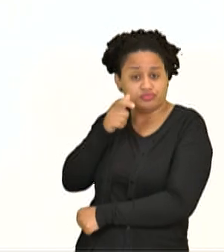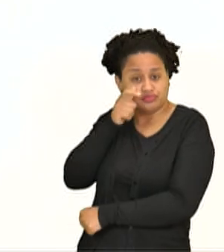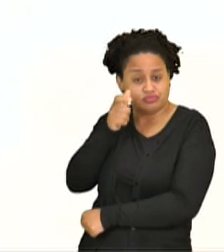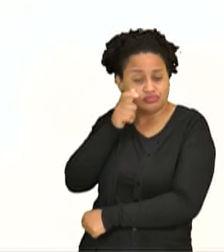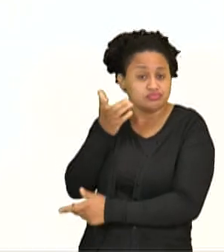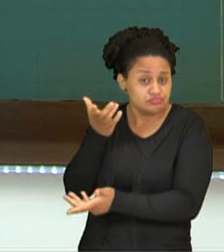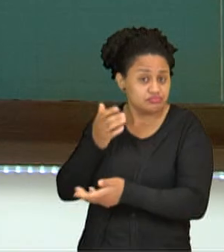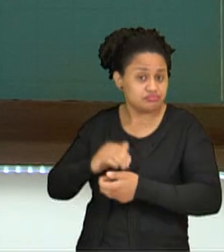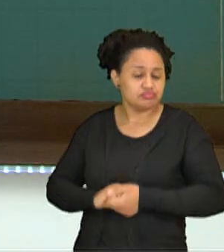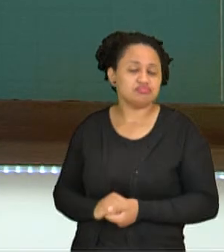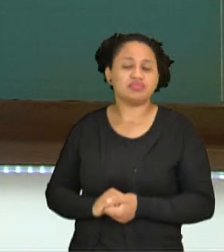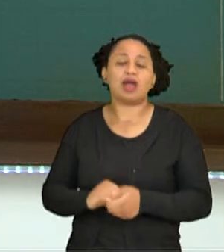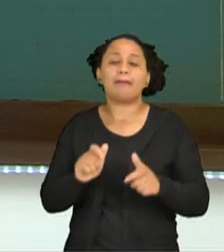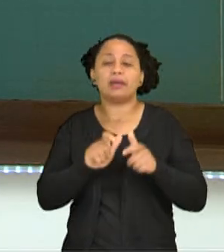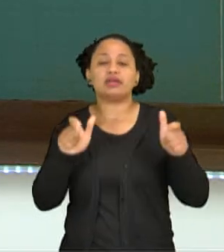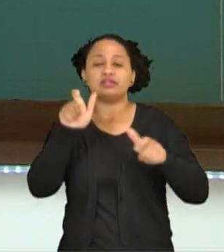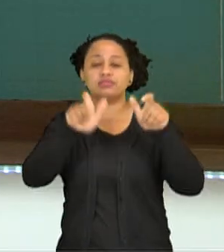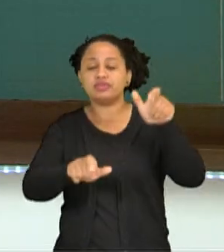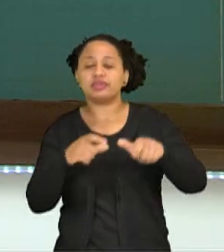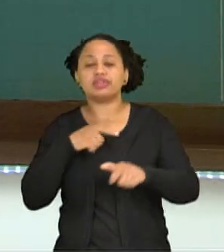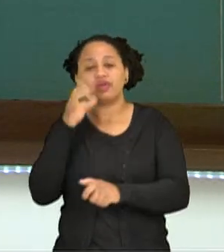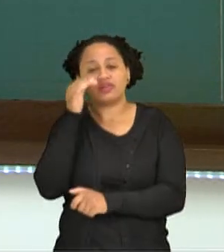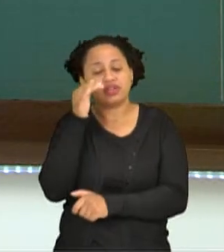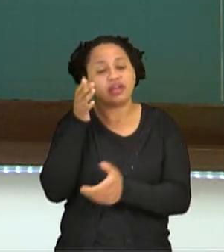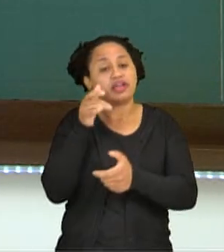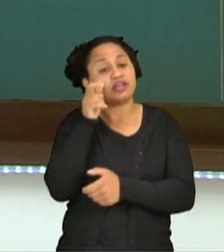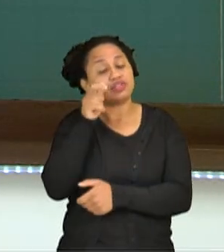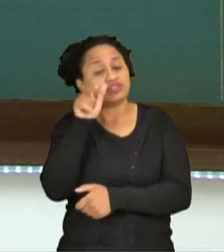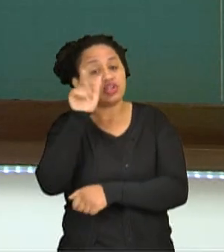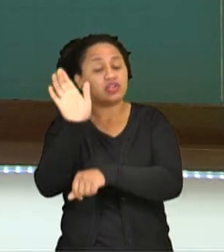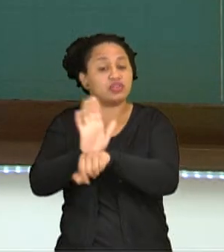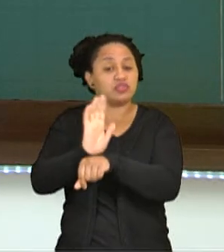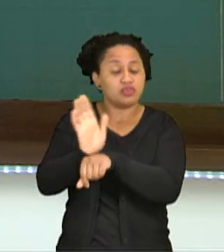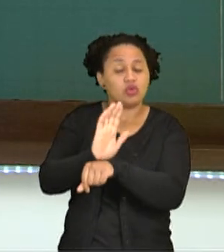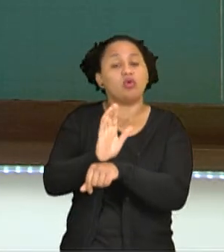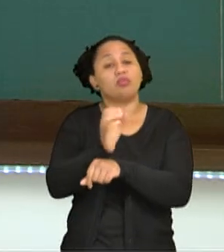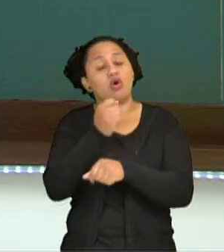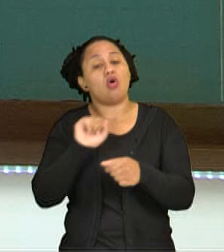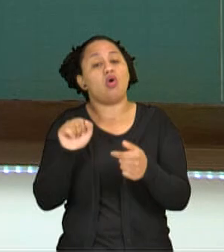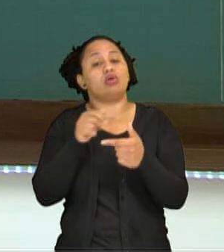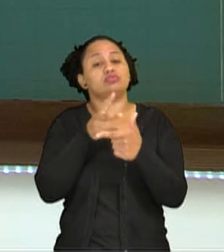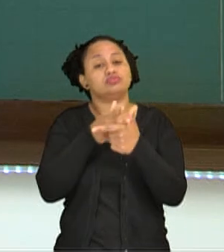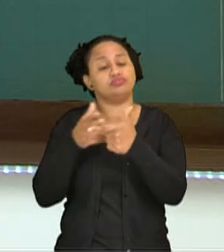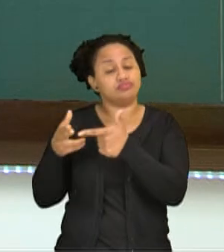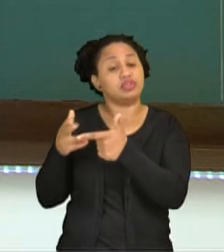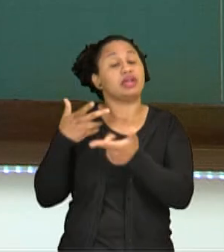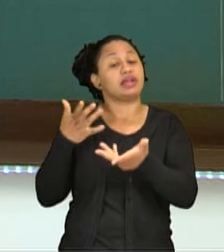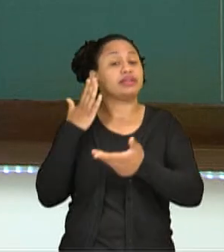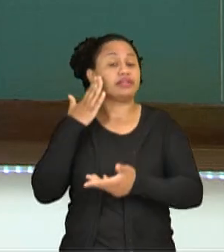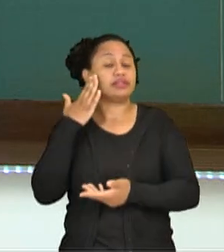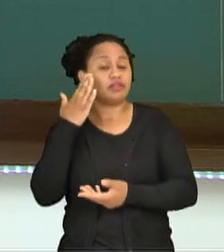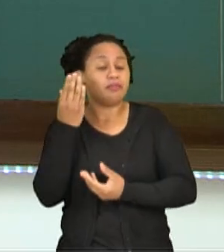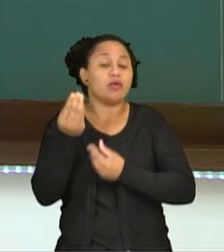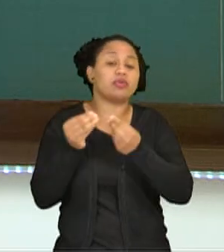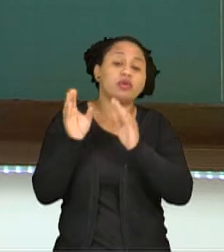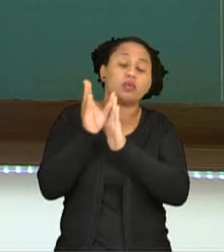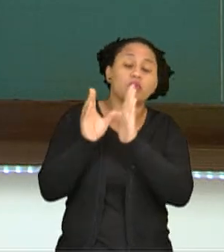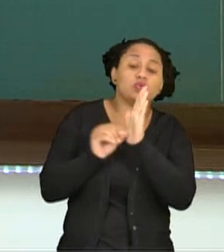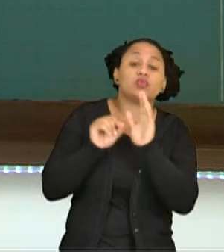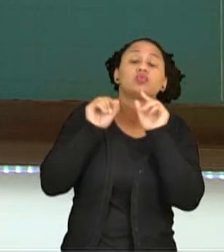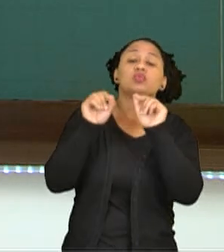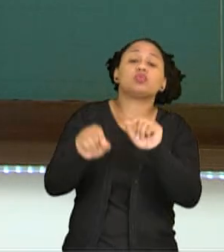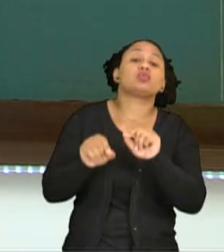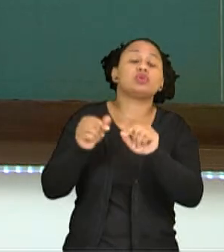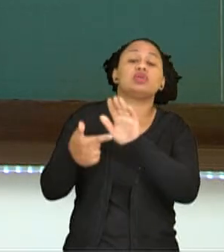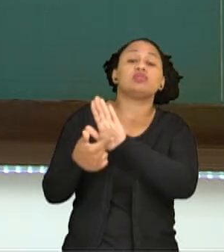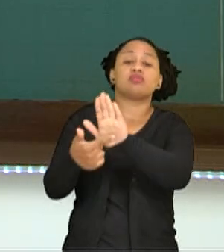têm curiosidade, que querem assistir a determinado filme, a determinada série, elas vão procurar saber sobre o conteúdo desse filme,